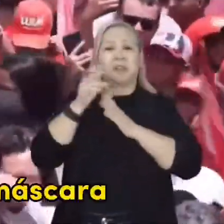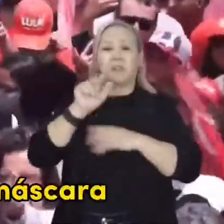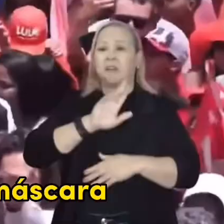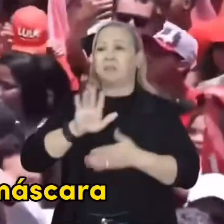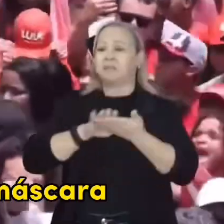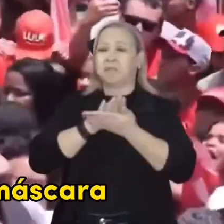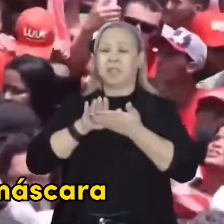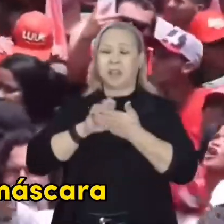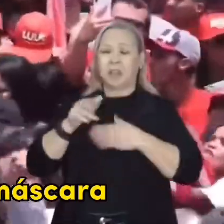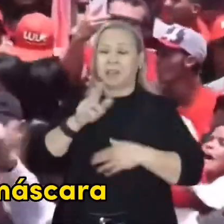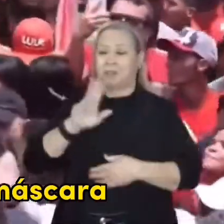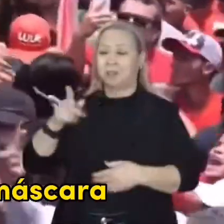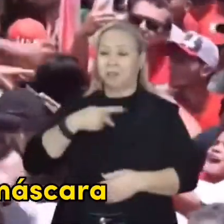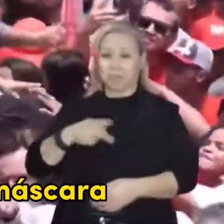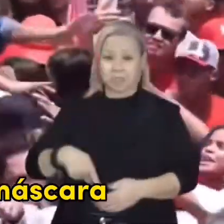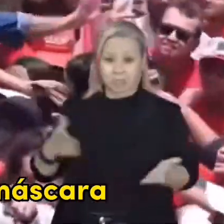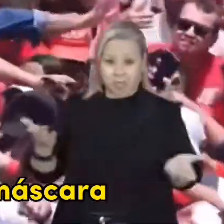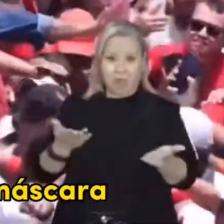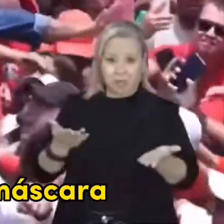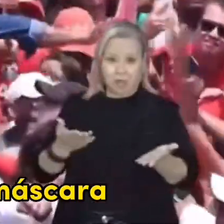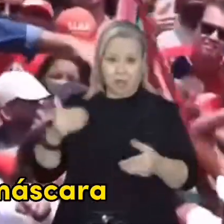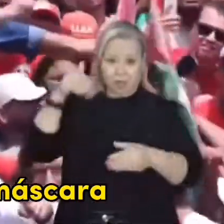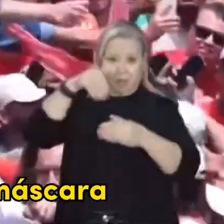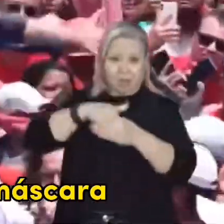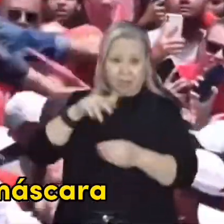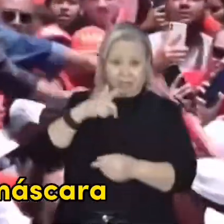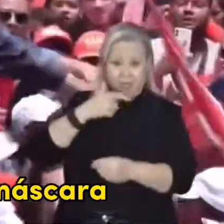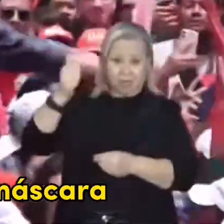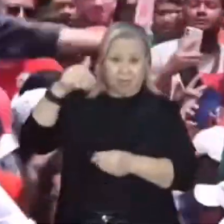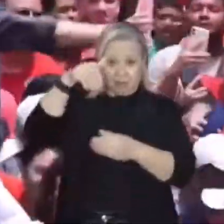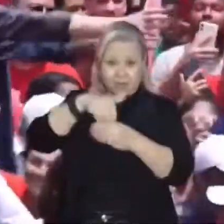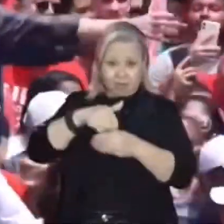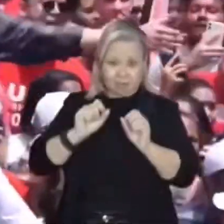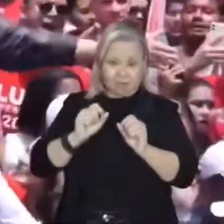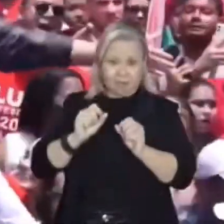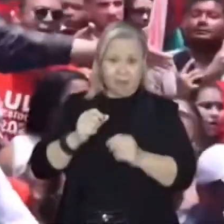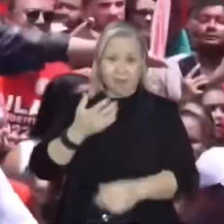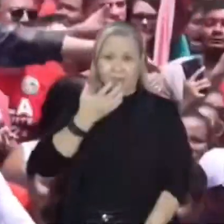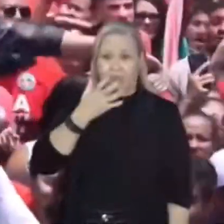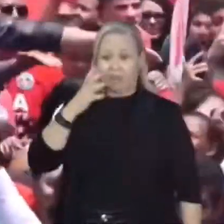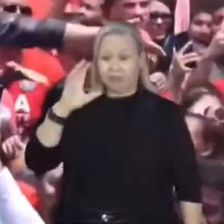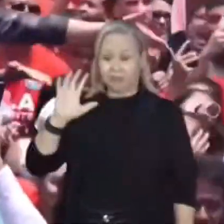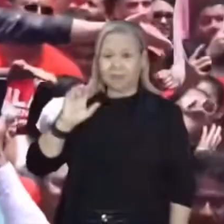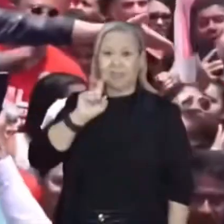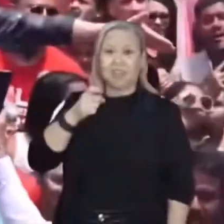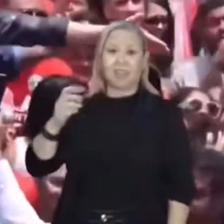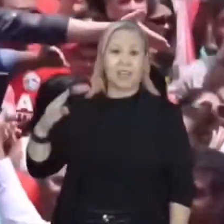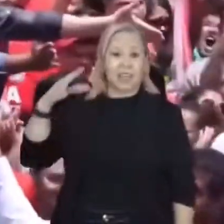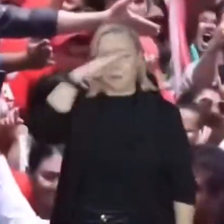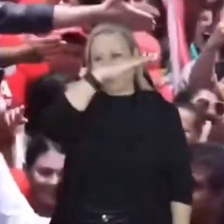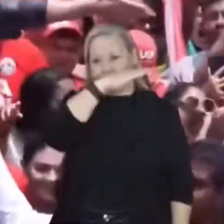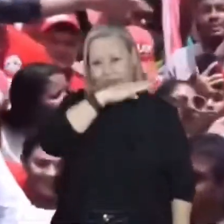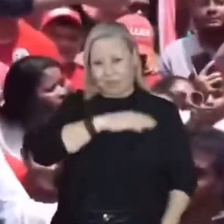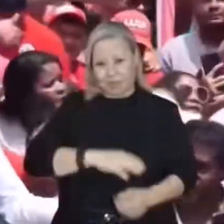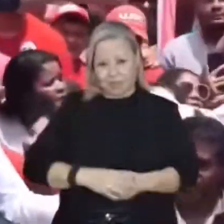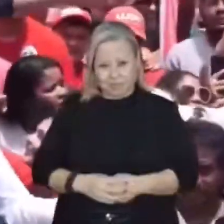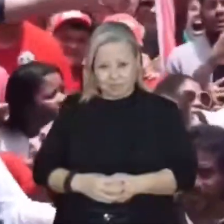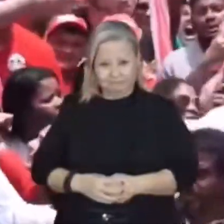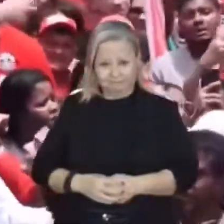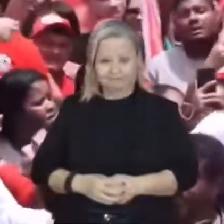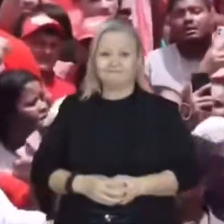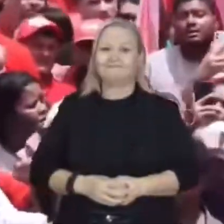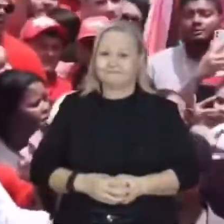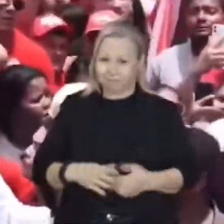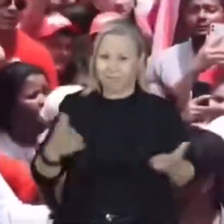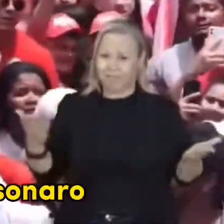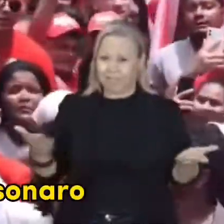presidente. Agora que ele ganhou as eleições, caiu a máscara. Ele é bolsonarista. E ele agora